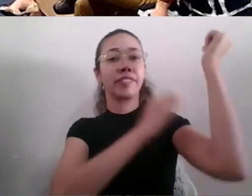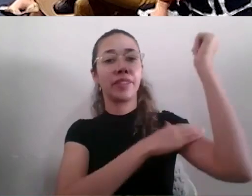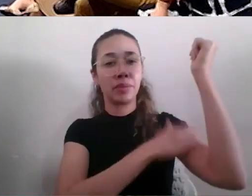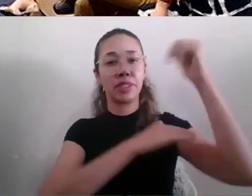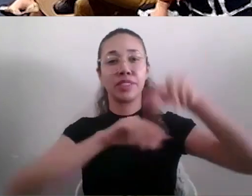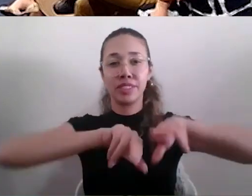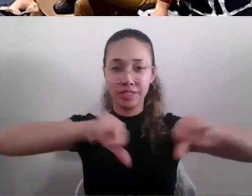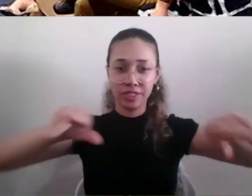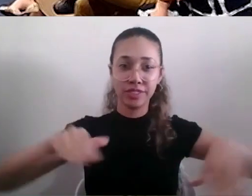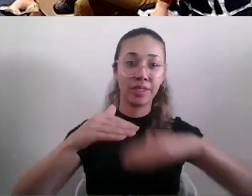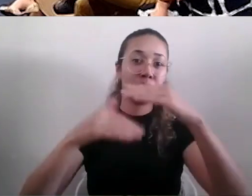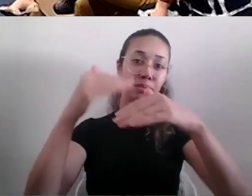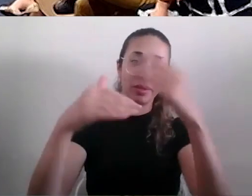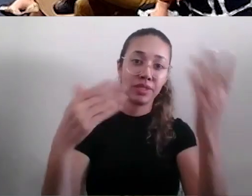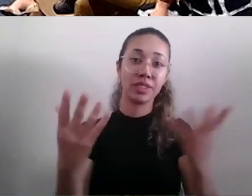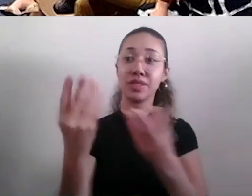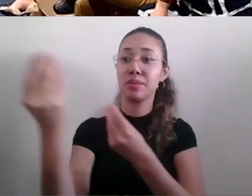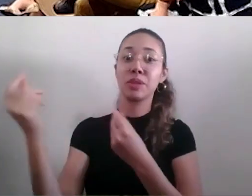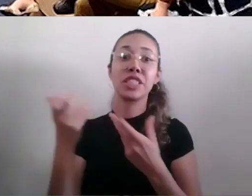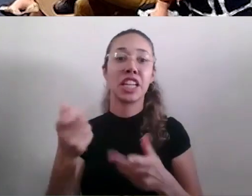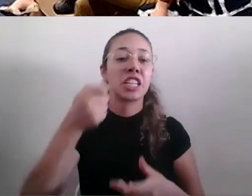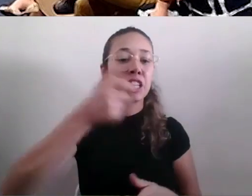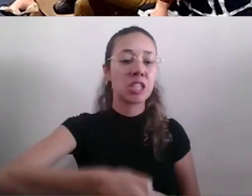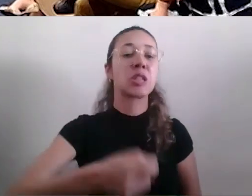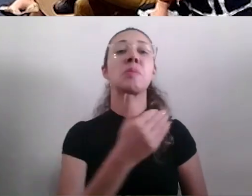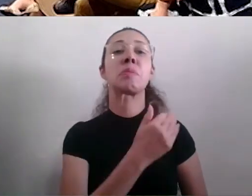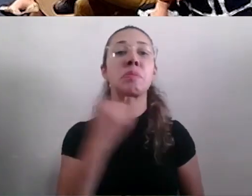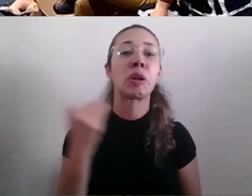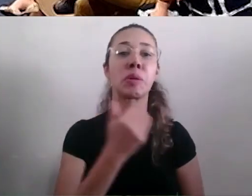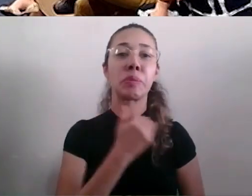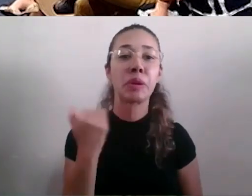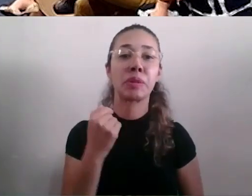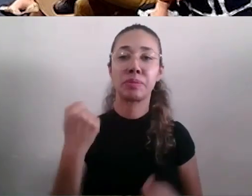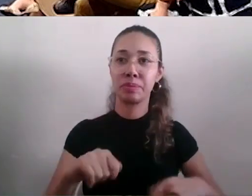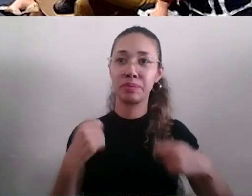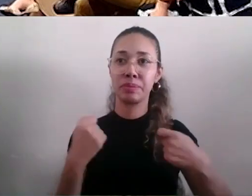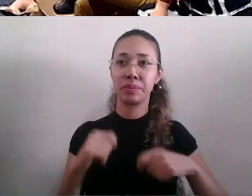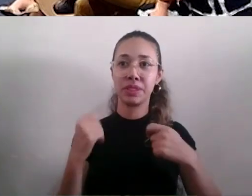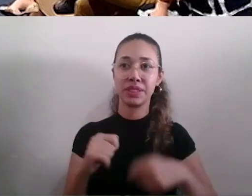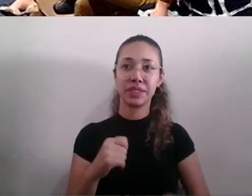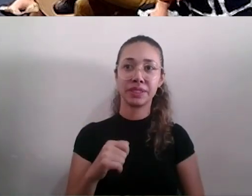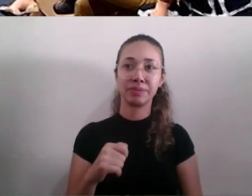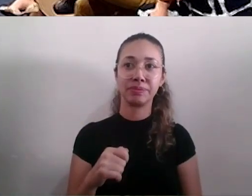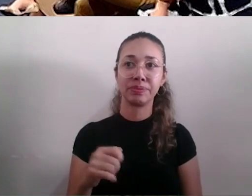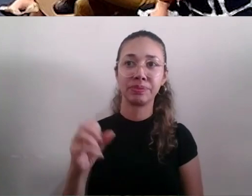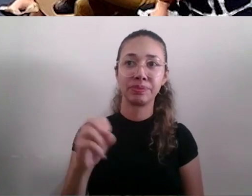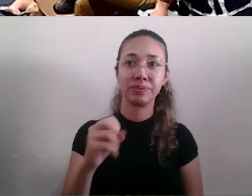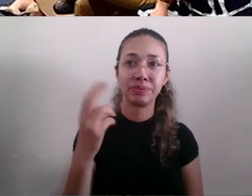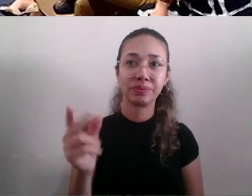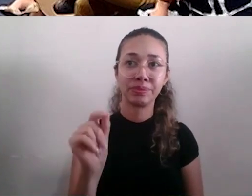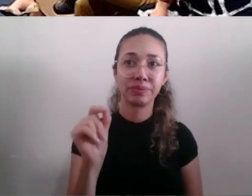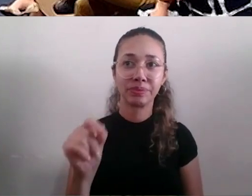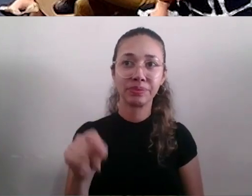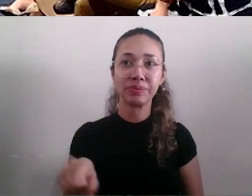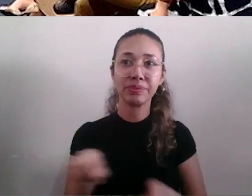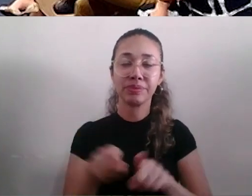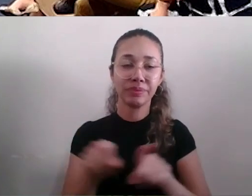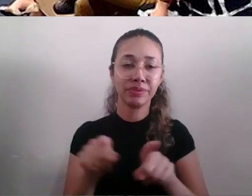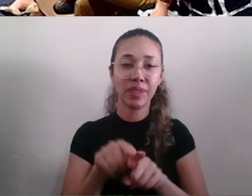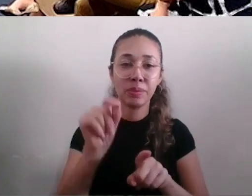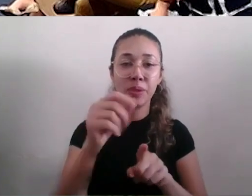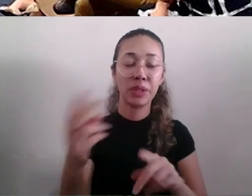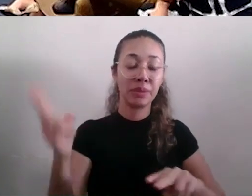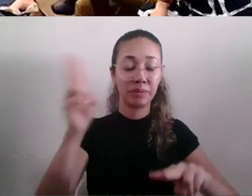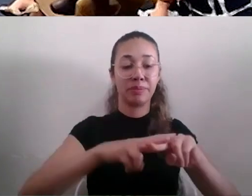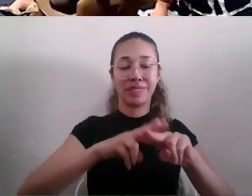ouvintes pedindo pena de morte, ou na melhor das hipóteses, prisão perpétua. Então a gente ficou meio chocada, a gente falou: